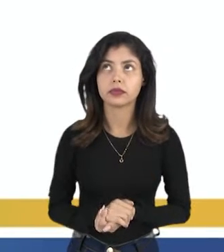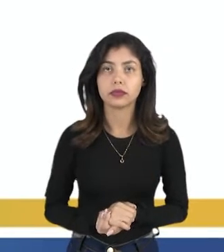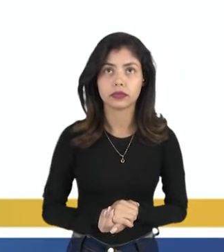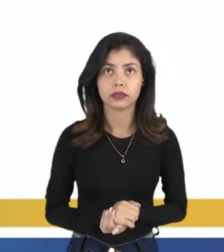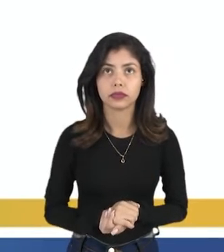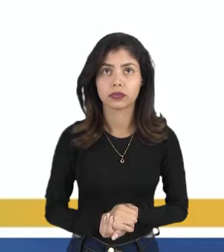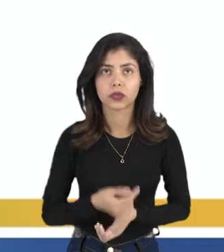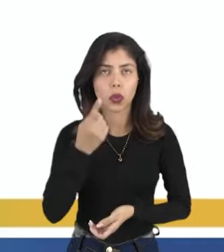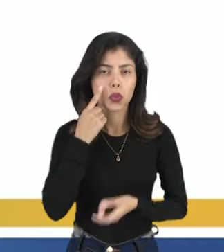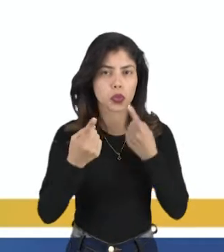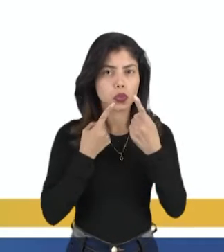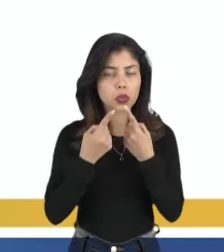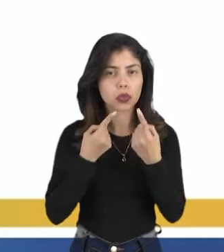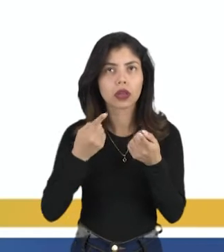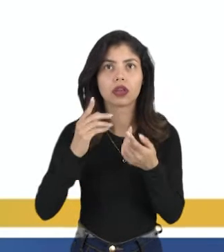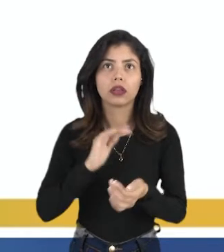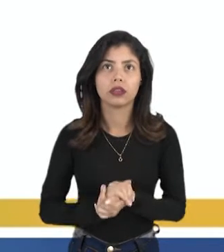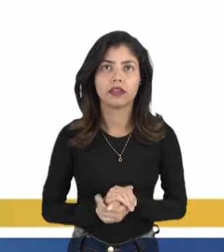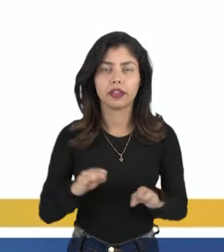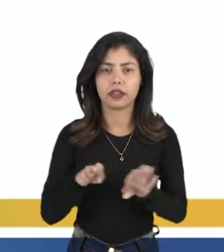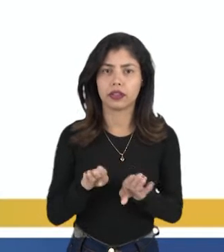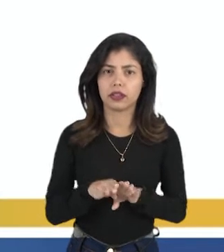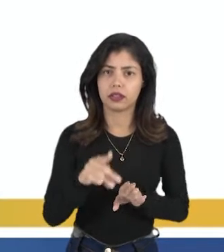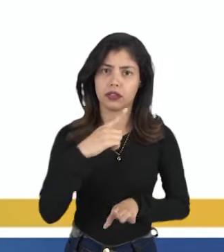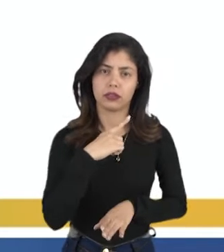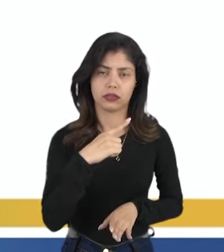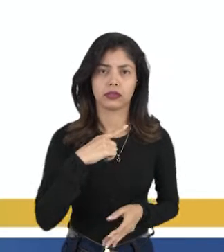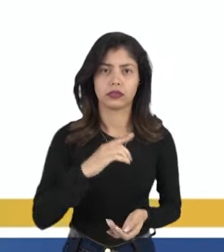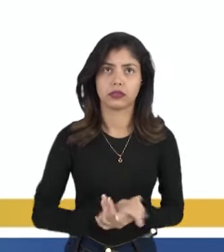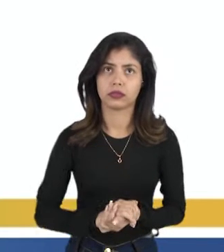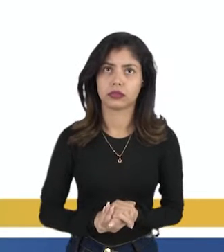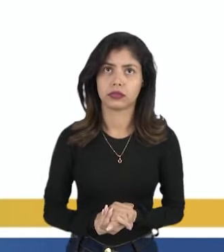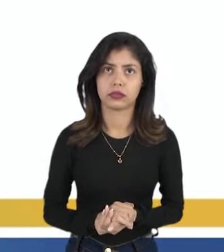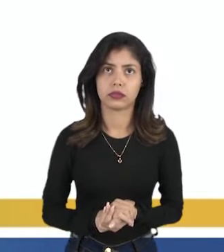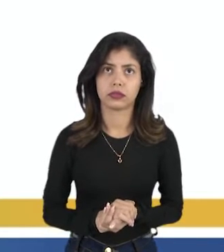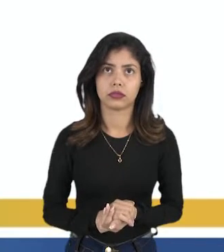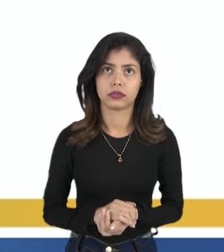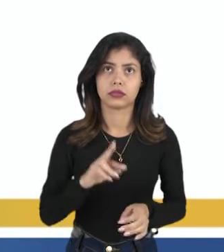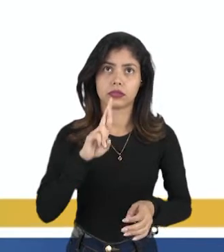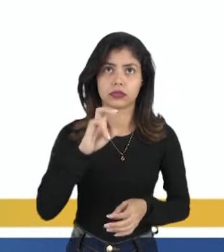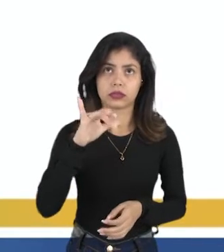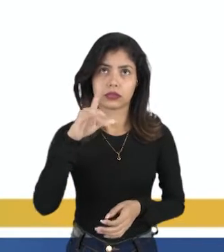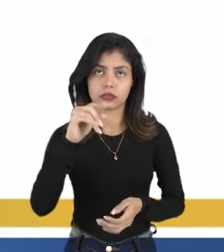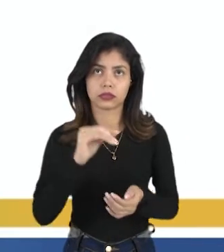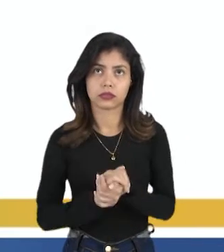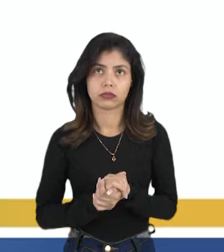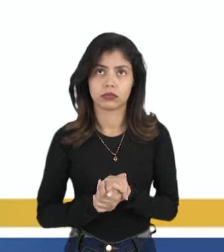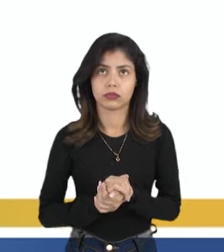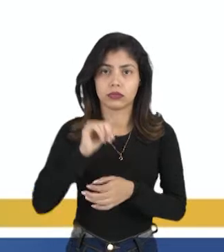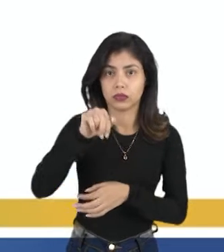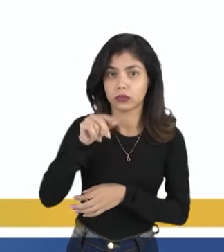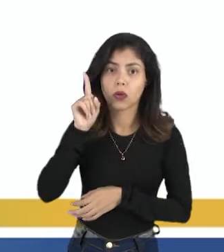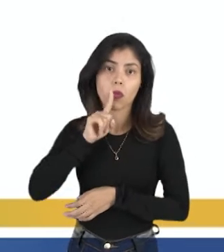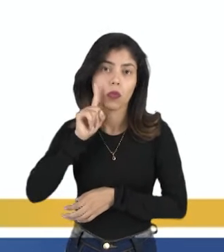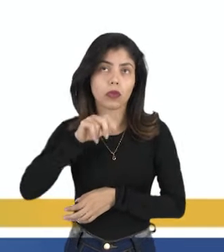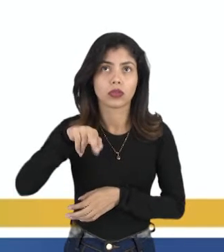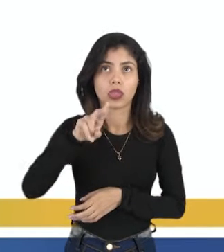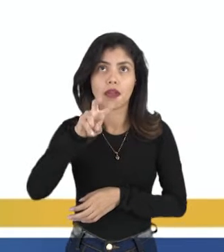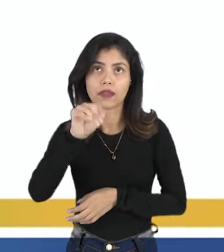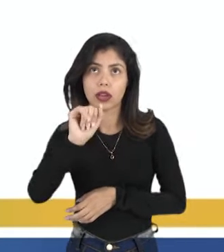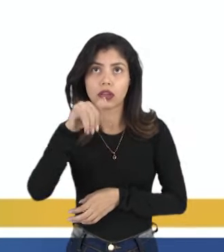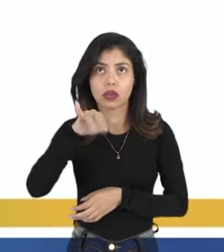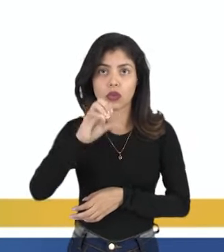tá? No discurso dirigido aos compatriotas radicados em Nova York, o então presidente